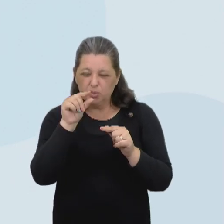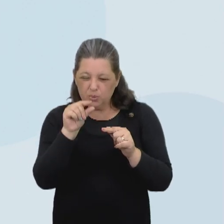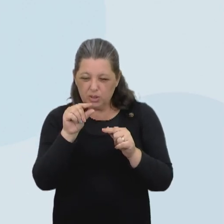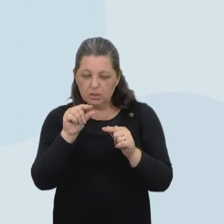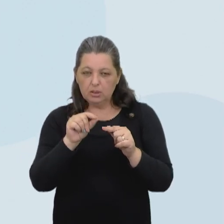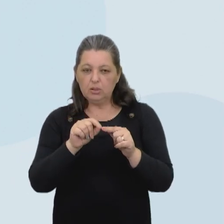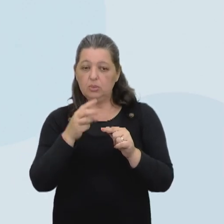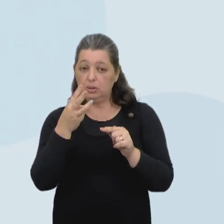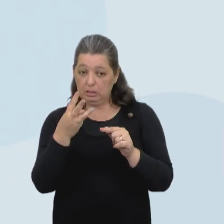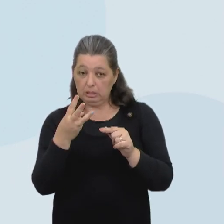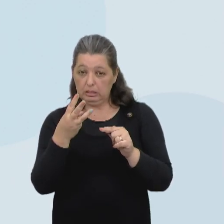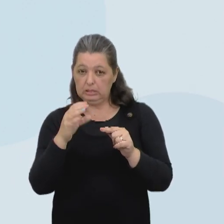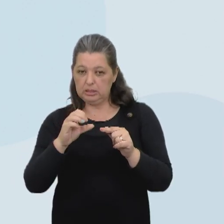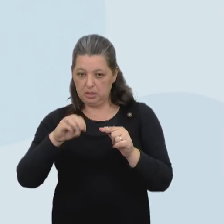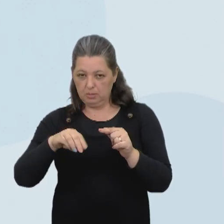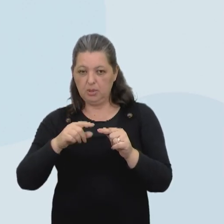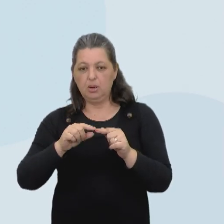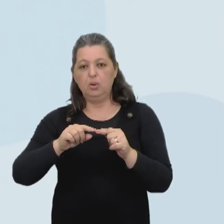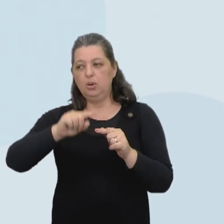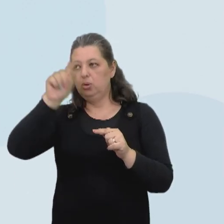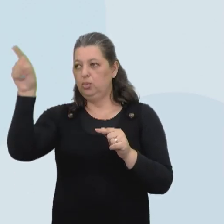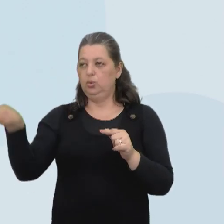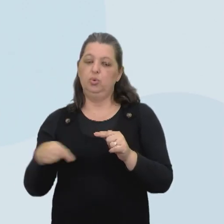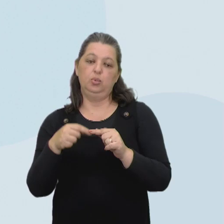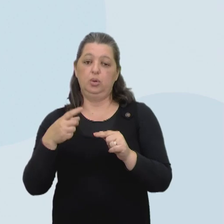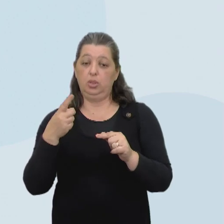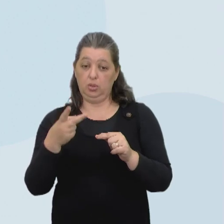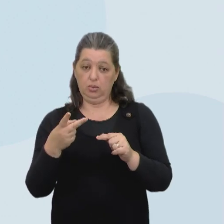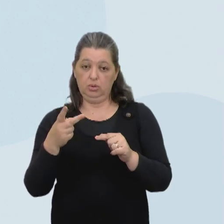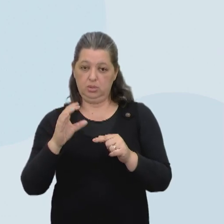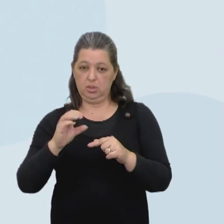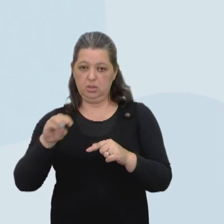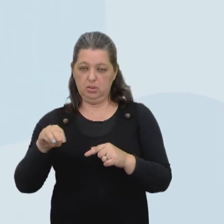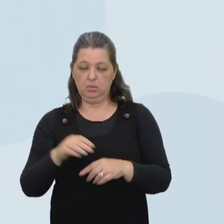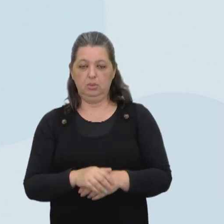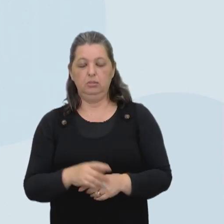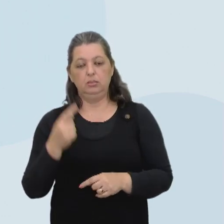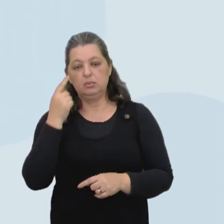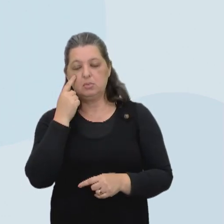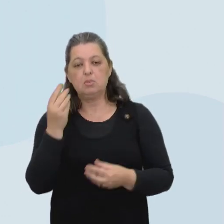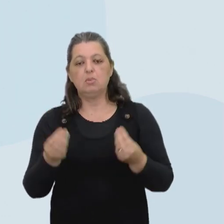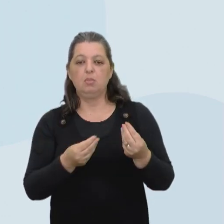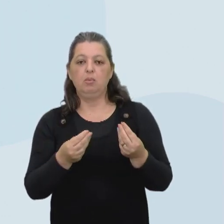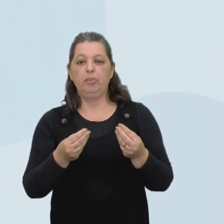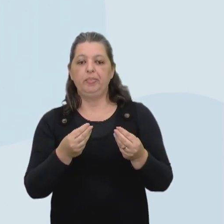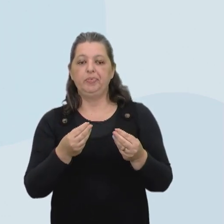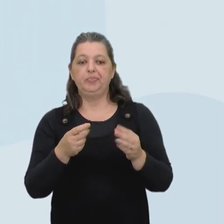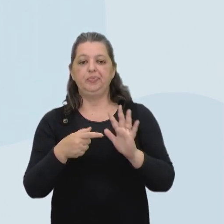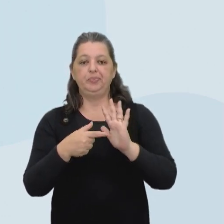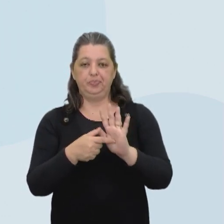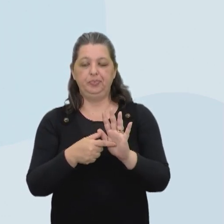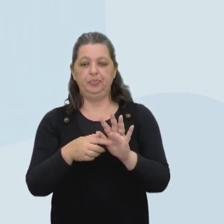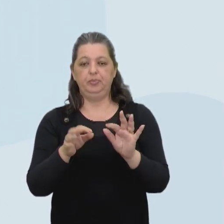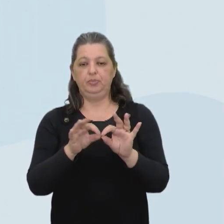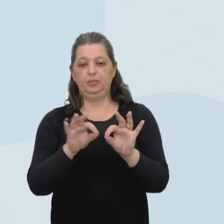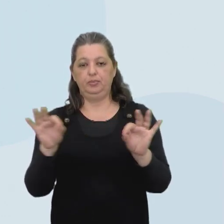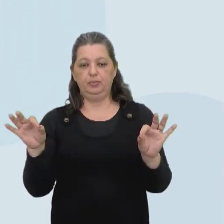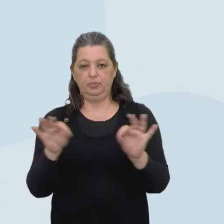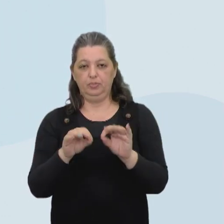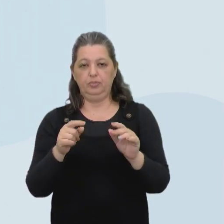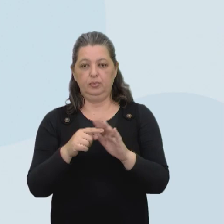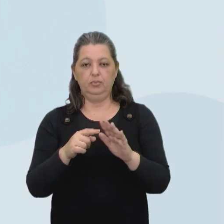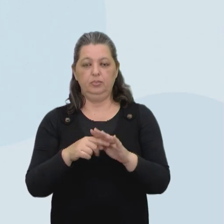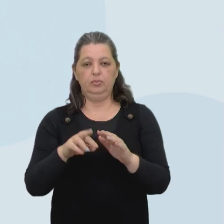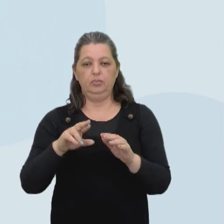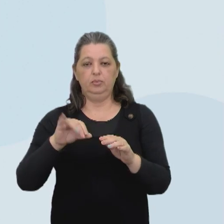pequenininho e 12, diâmetro, tá. Legal. Verifique as medidas indicadas e responda qual é o